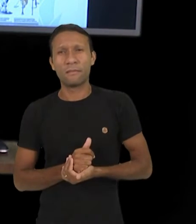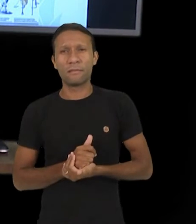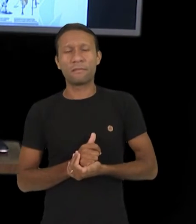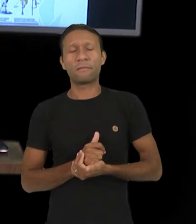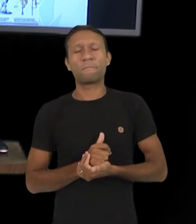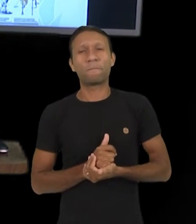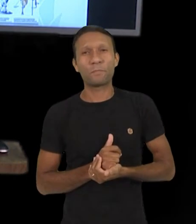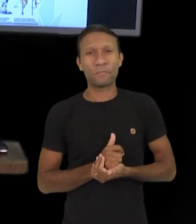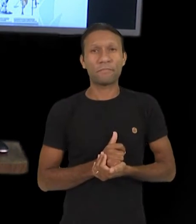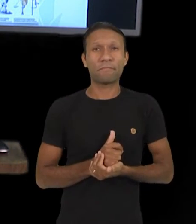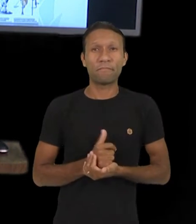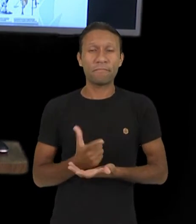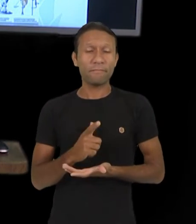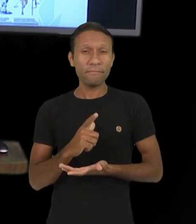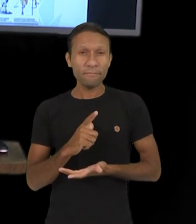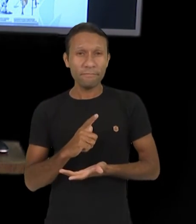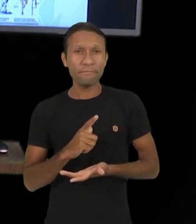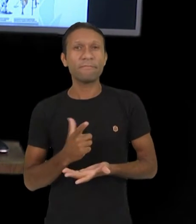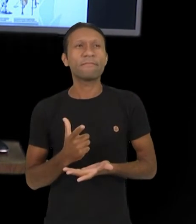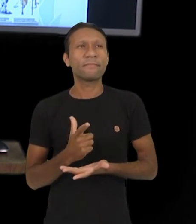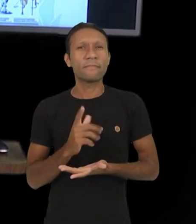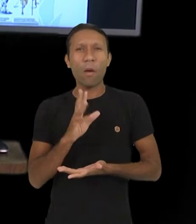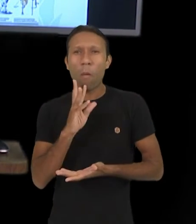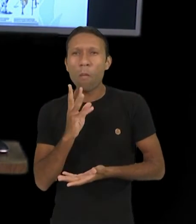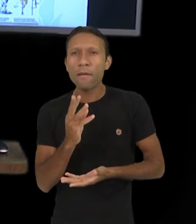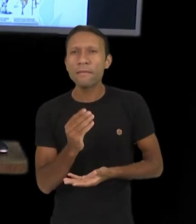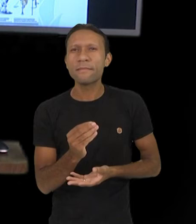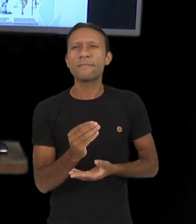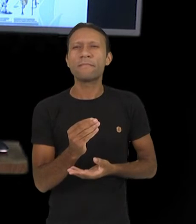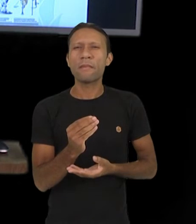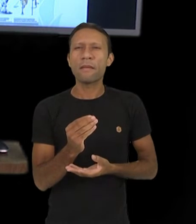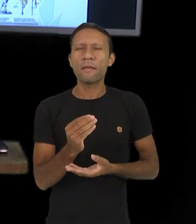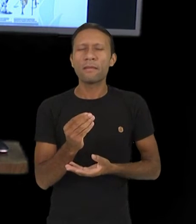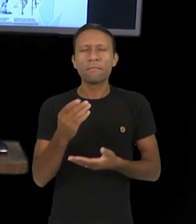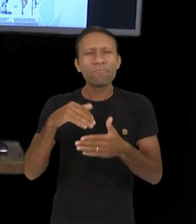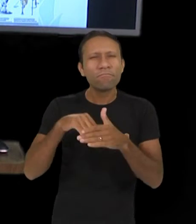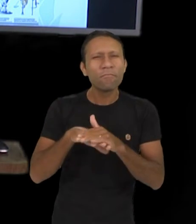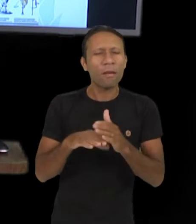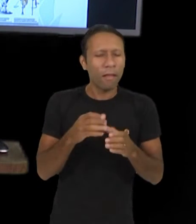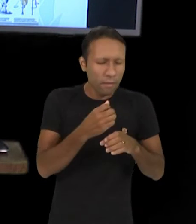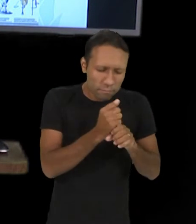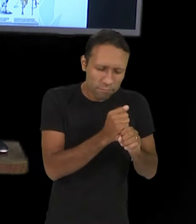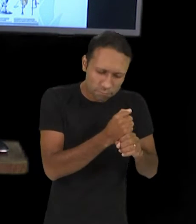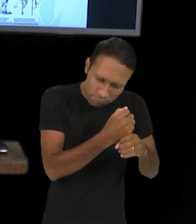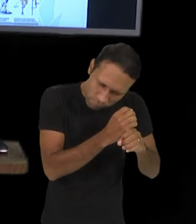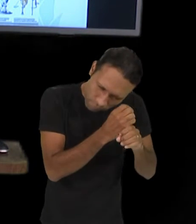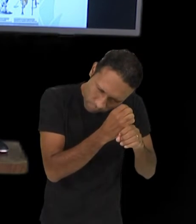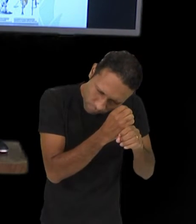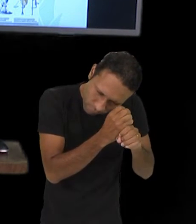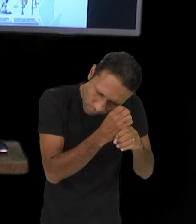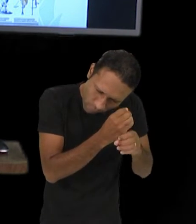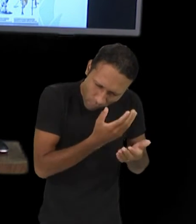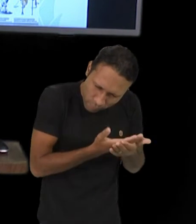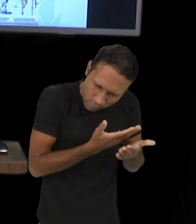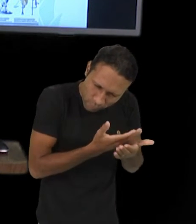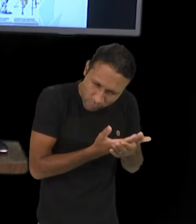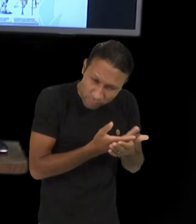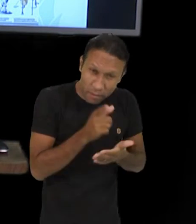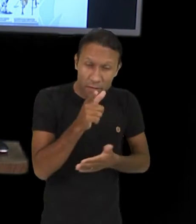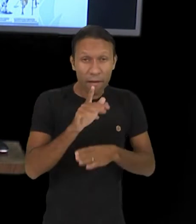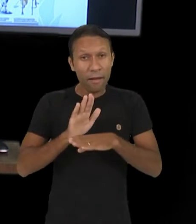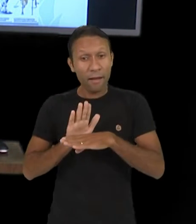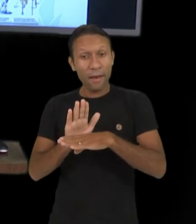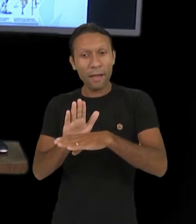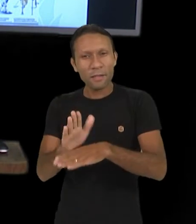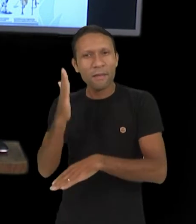Leeuwenhoek, desde o Robert Hooke, você tem um conhecimento acumulado em microscopia que vai te ajudar